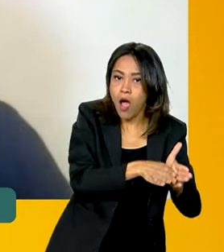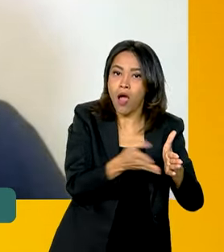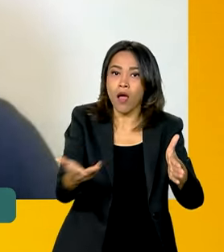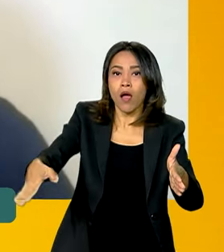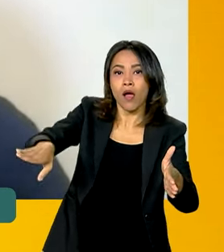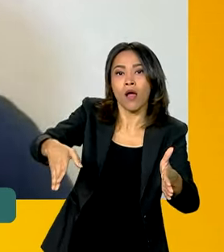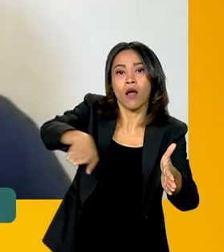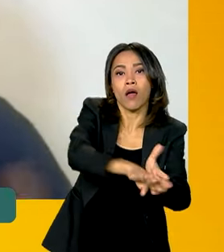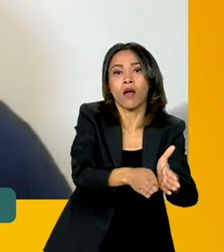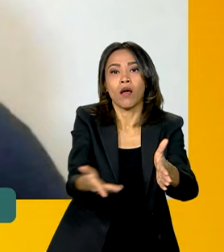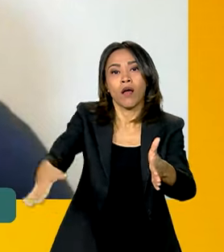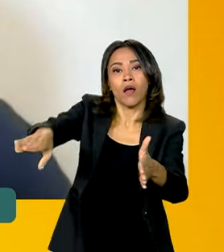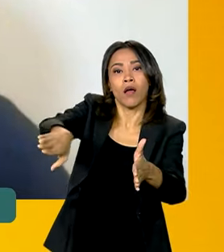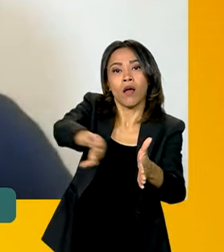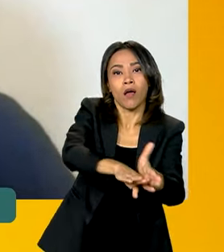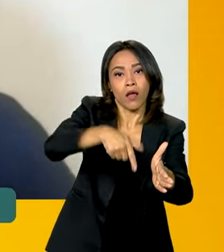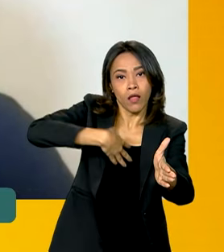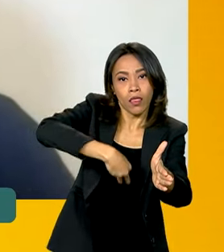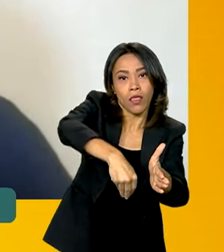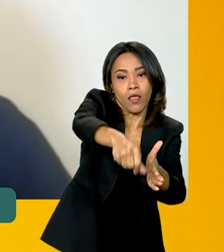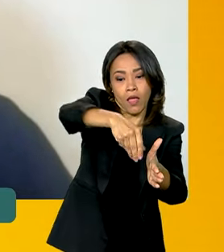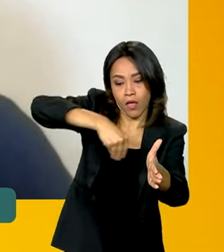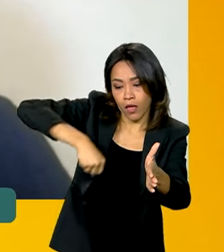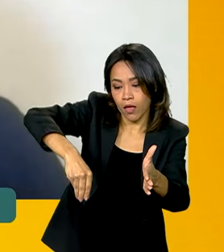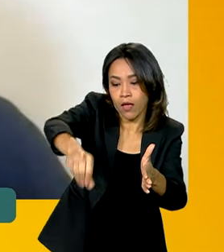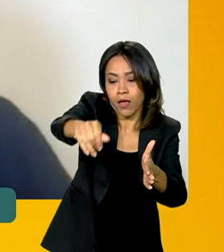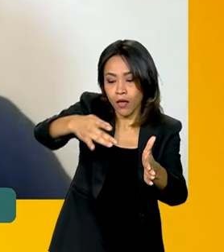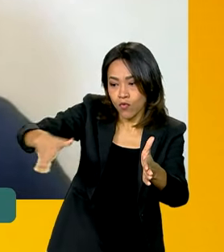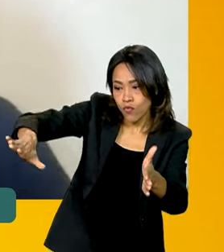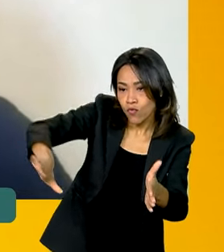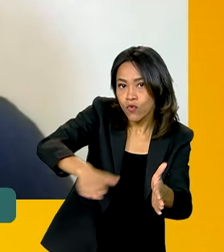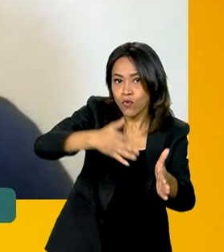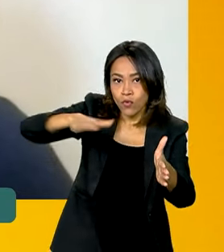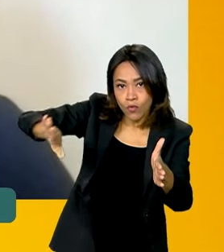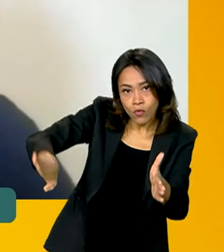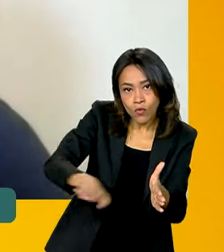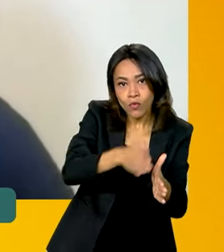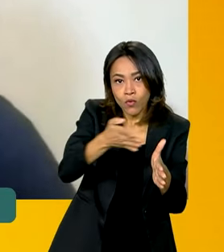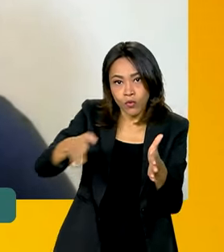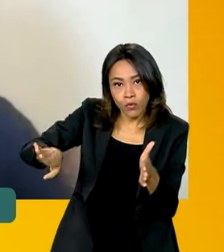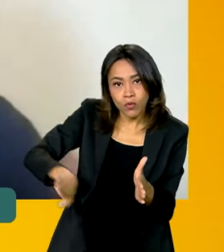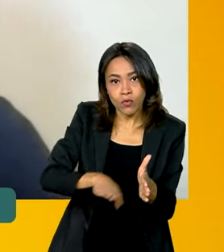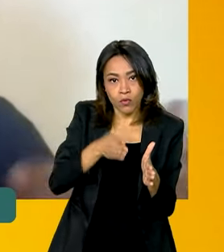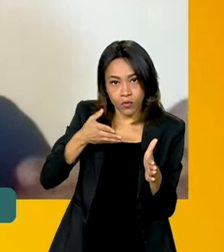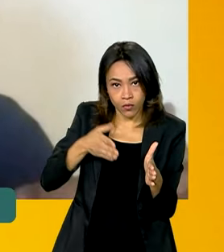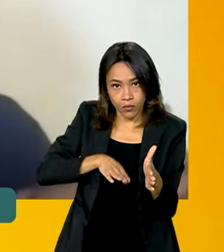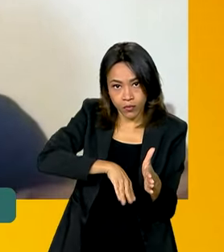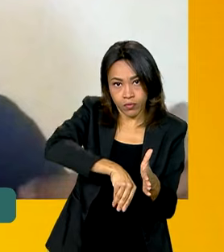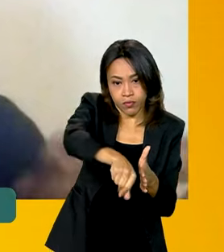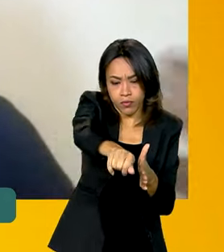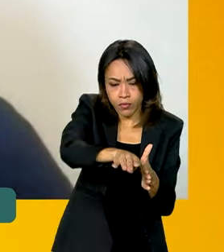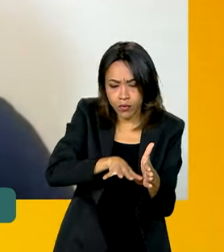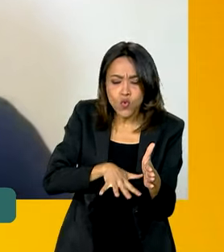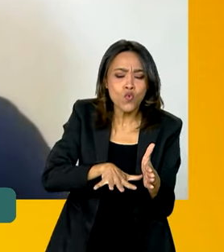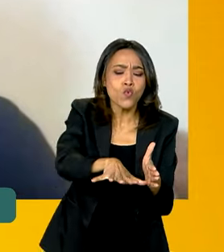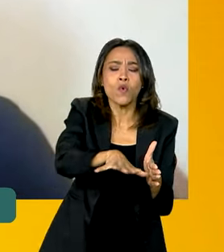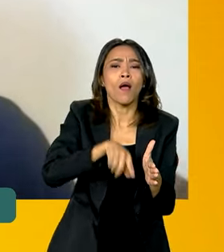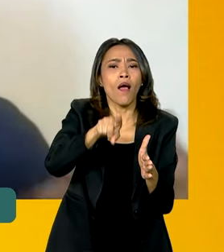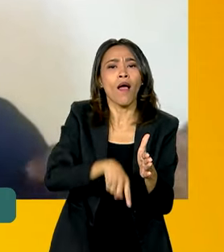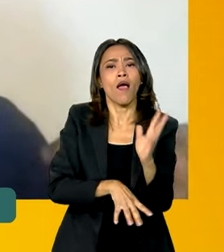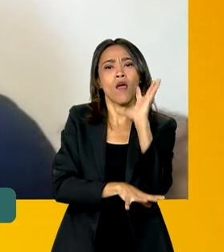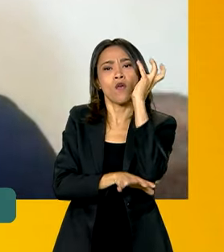de marinha. Eles têm essa influência das marés e do mar. E são exatamente manguezais,